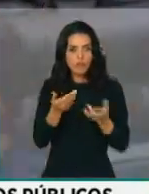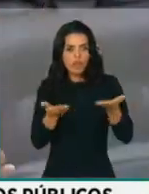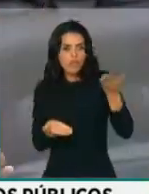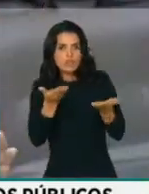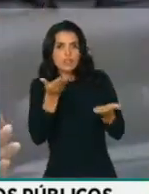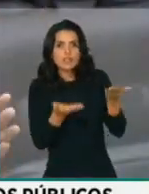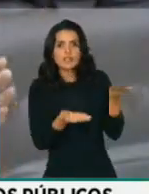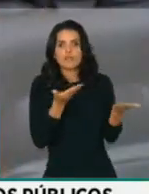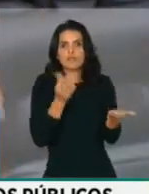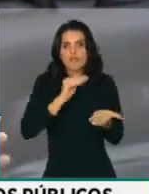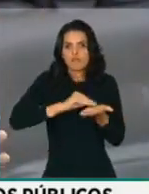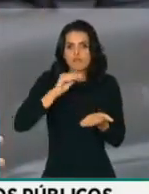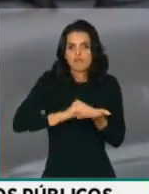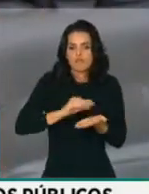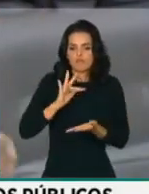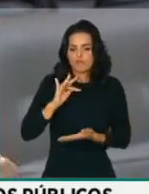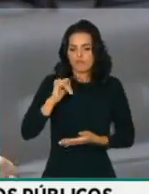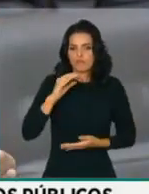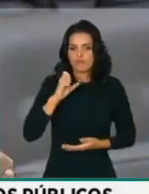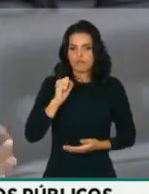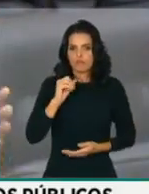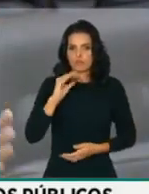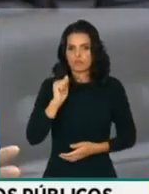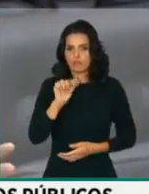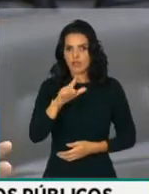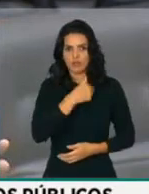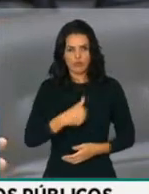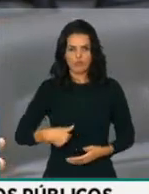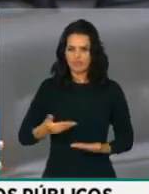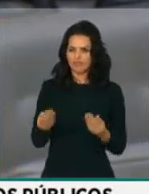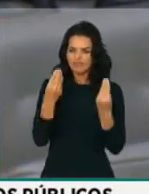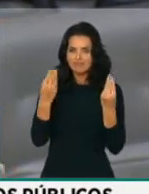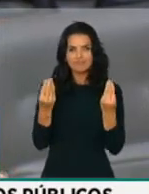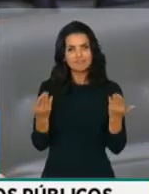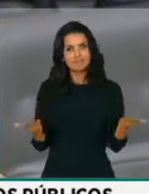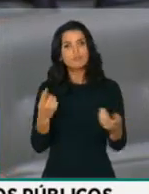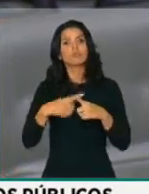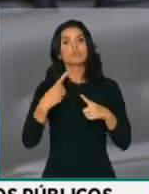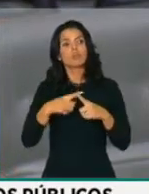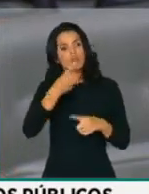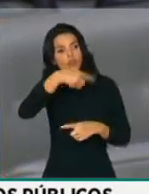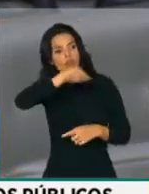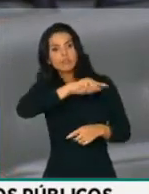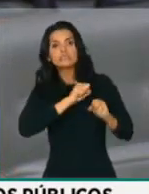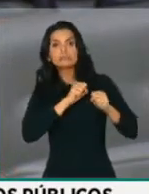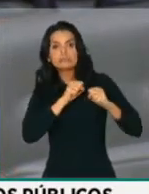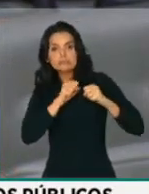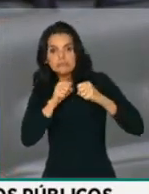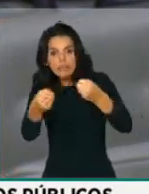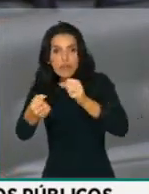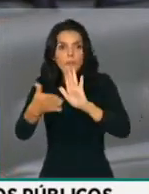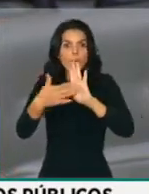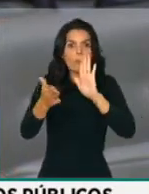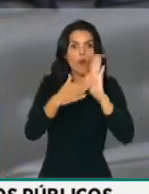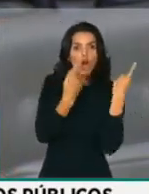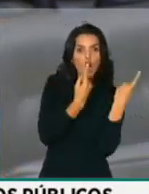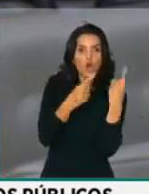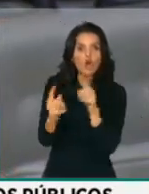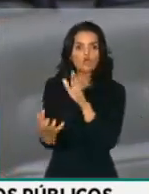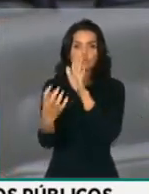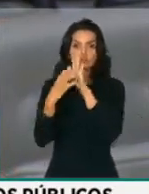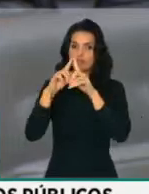desequilíbrio fiscal do governo. Não faz sentido. Por que que esses que defendem tanto propostas contra os